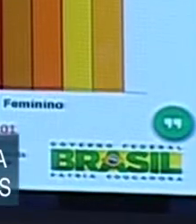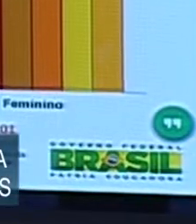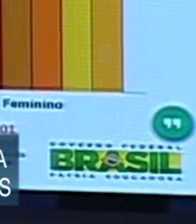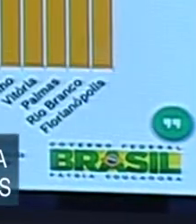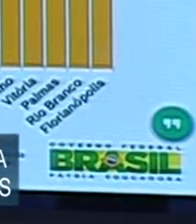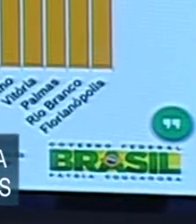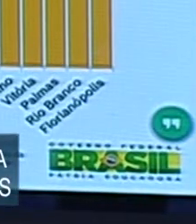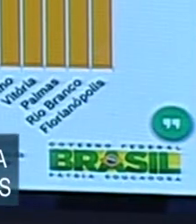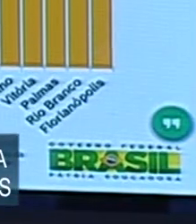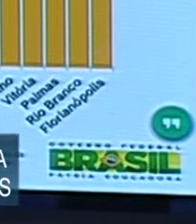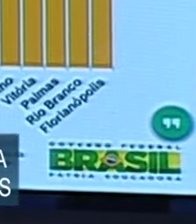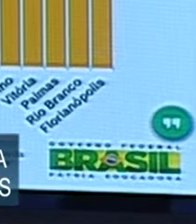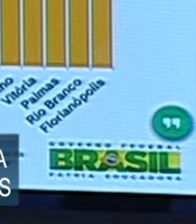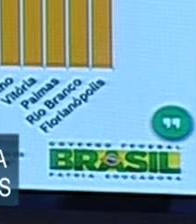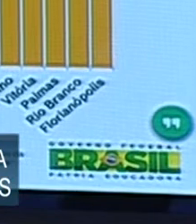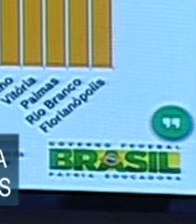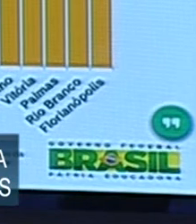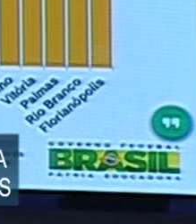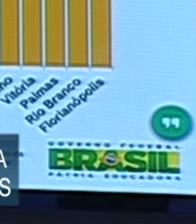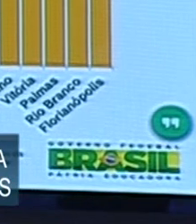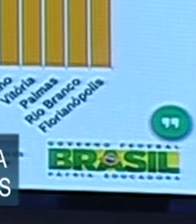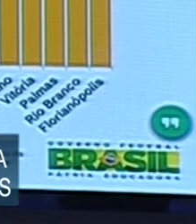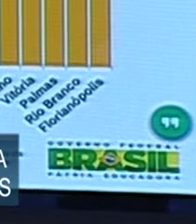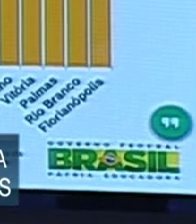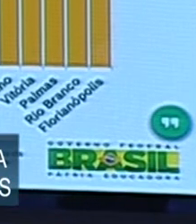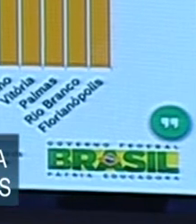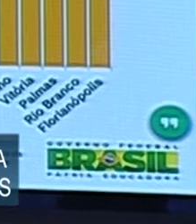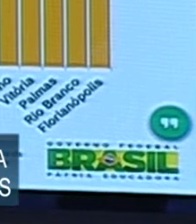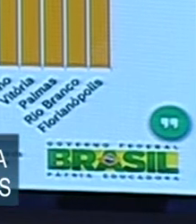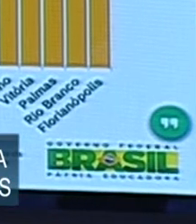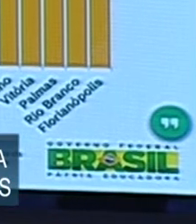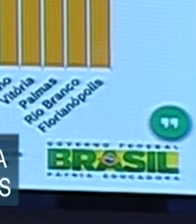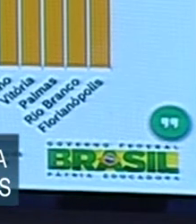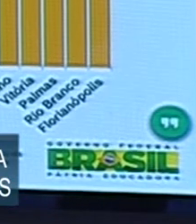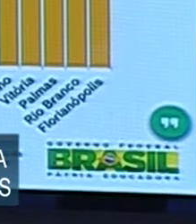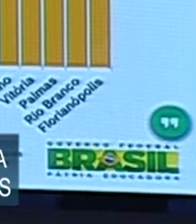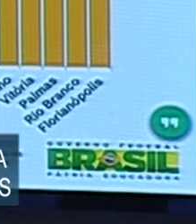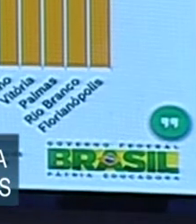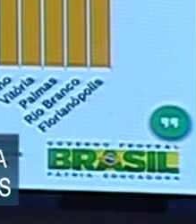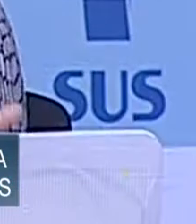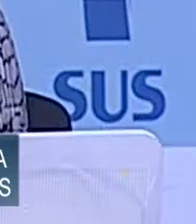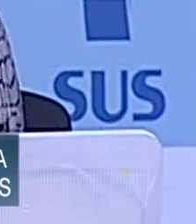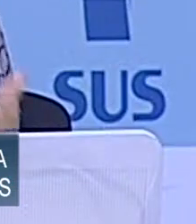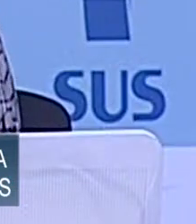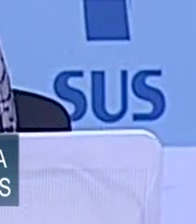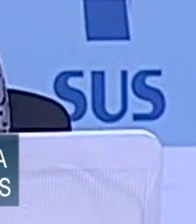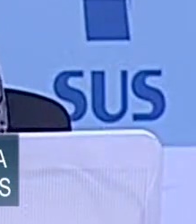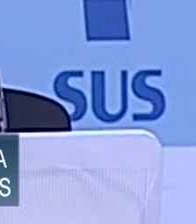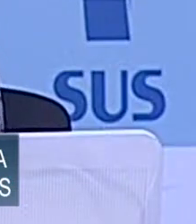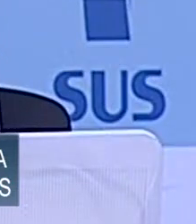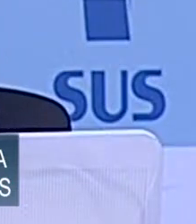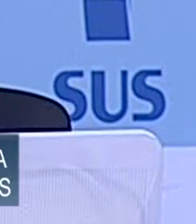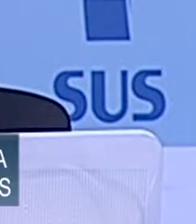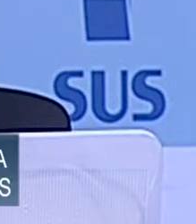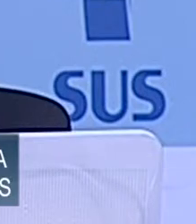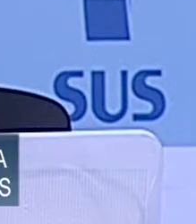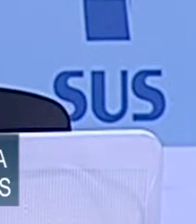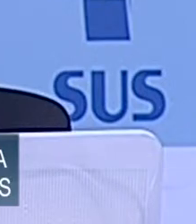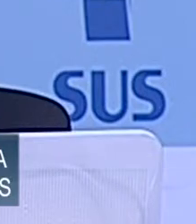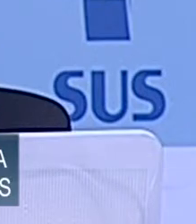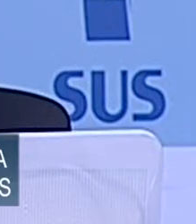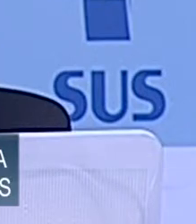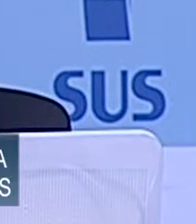para 30%. E qual é a capital que mais se destaca na prática da atividade